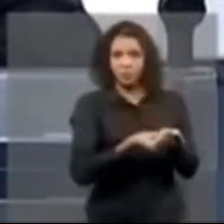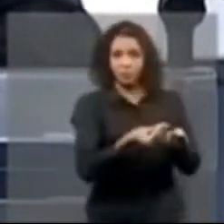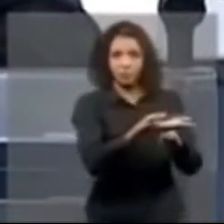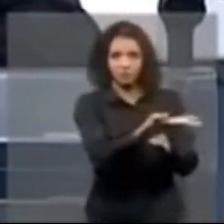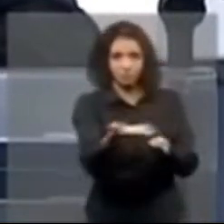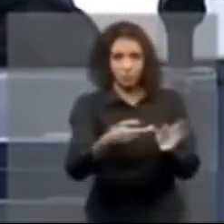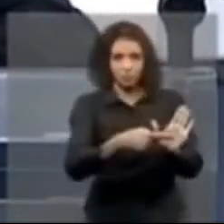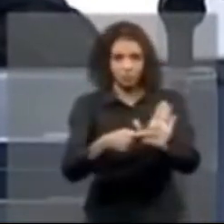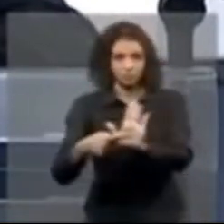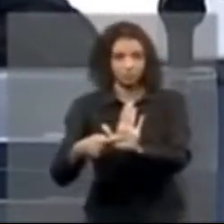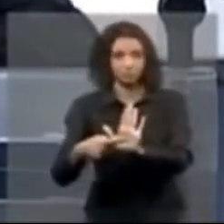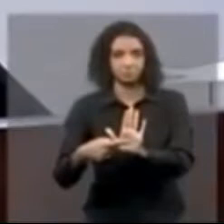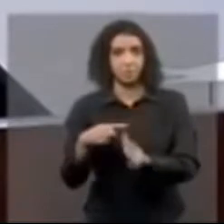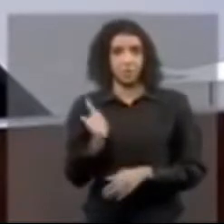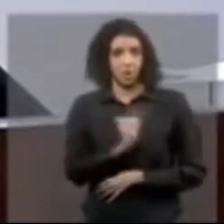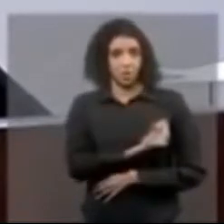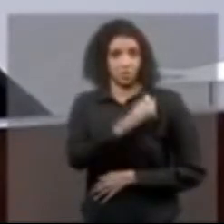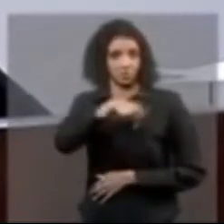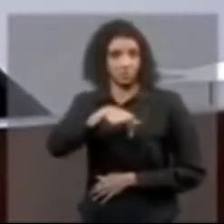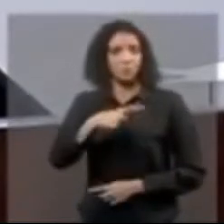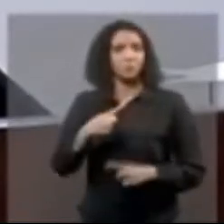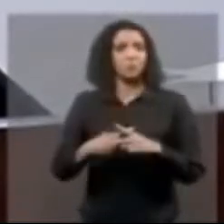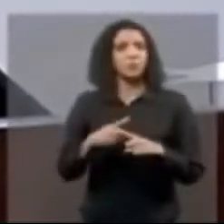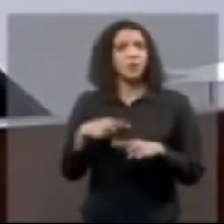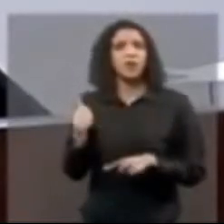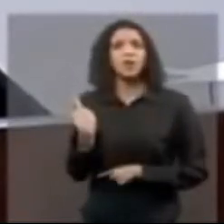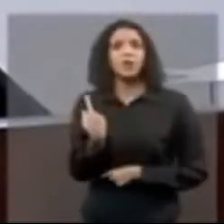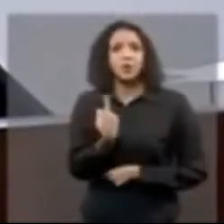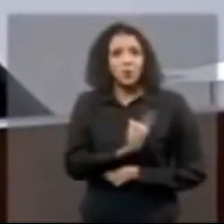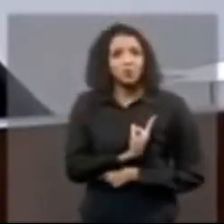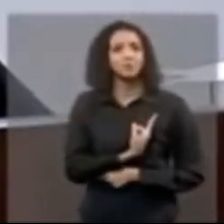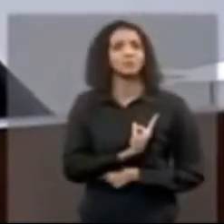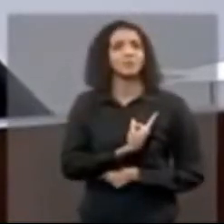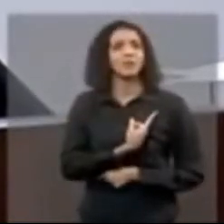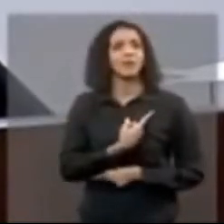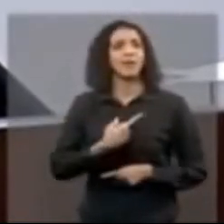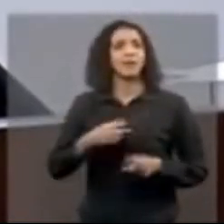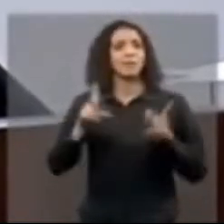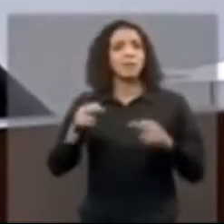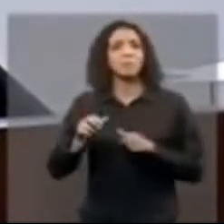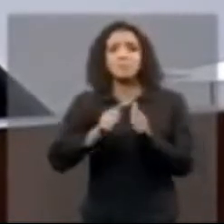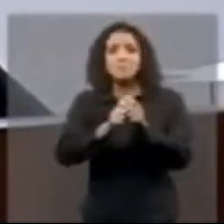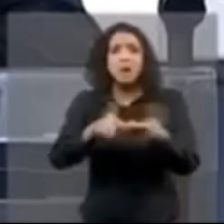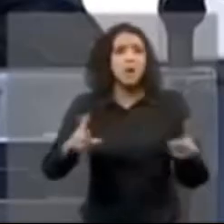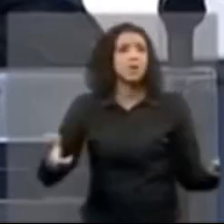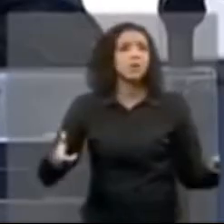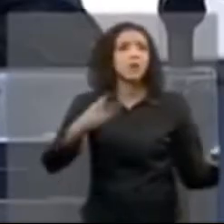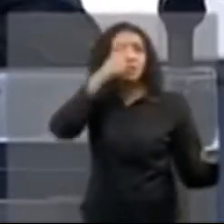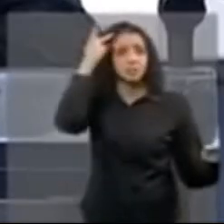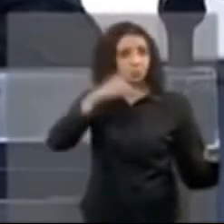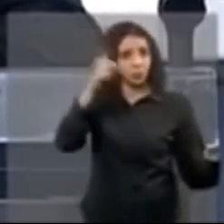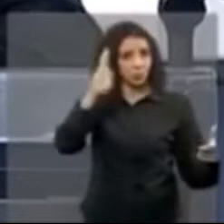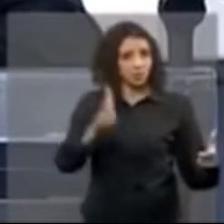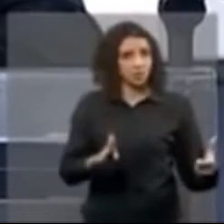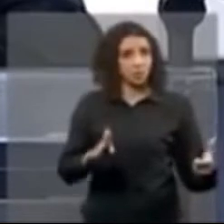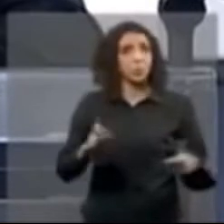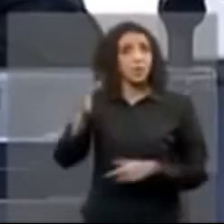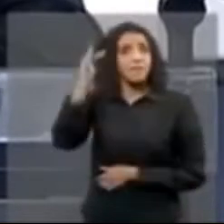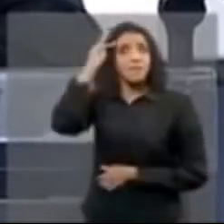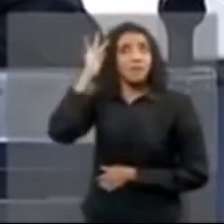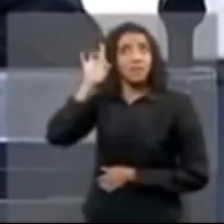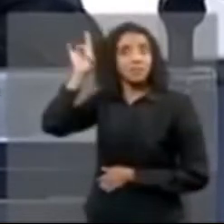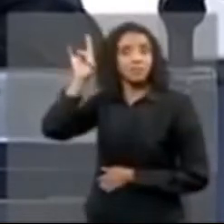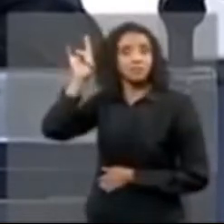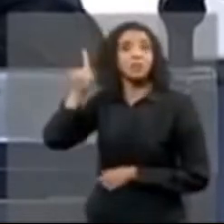Nós estamos aqui porque fazemos parte da maioria dos brasileiros que são movidos sim pela fé em Deus, mas também pelo cuidado